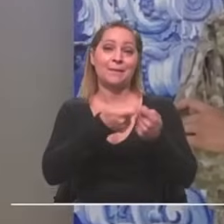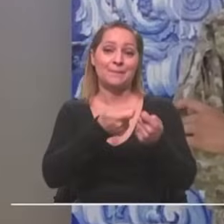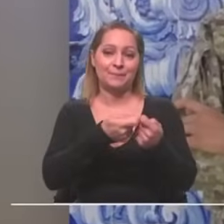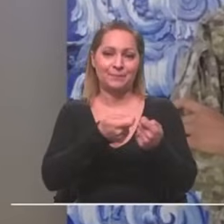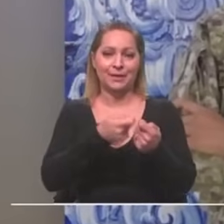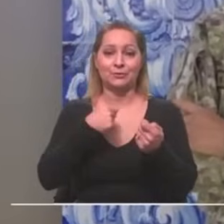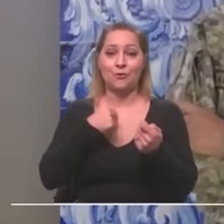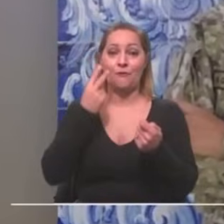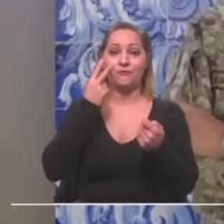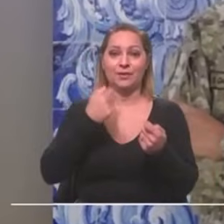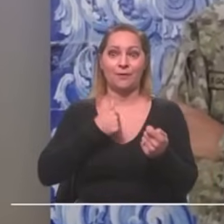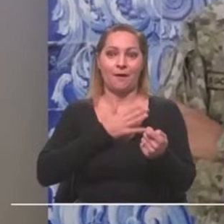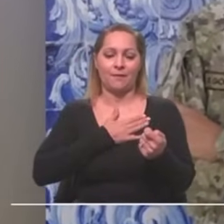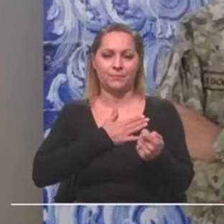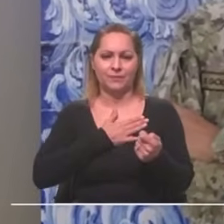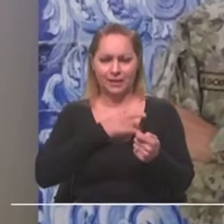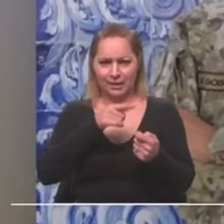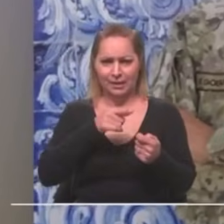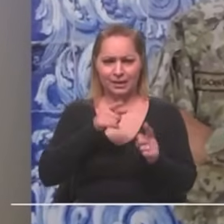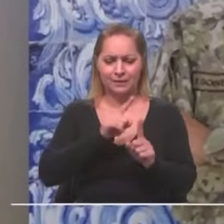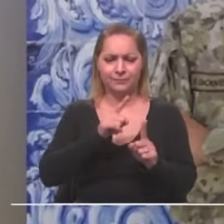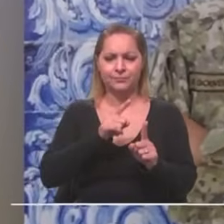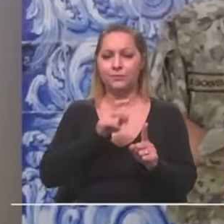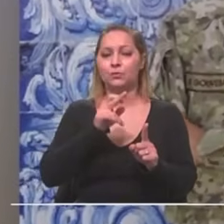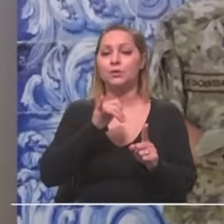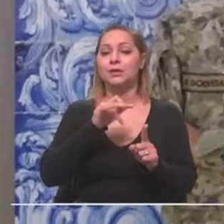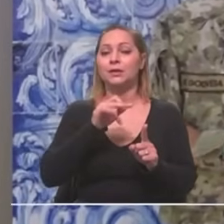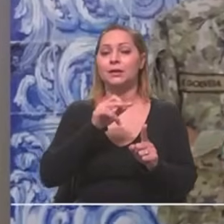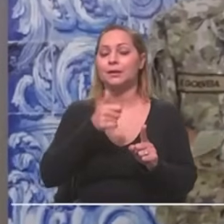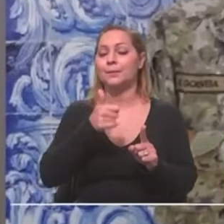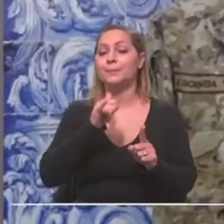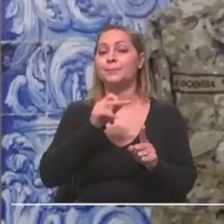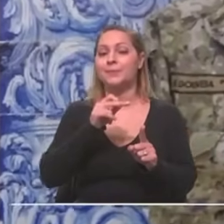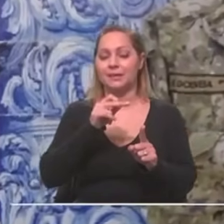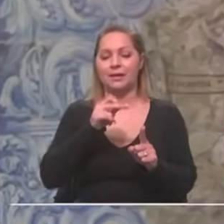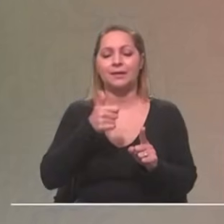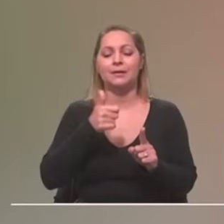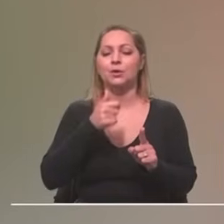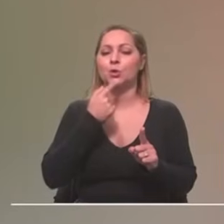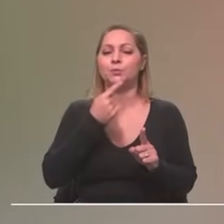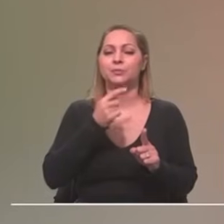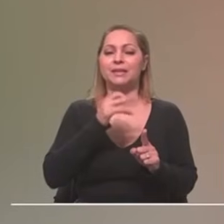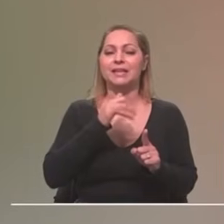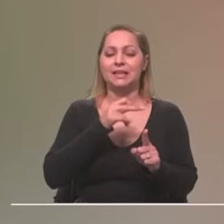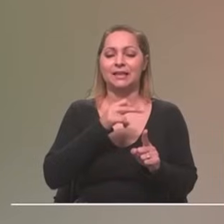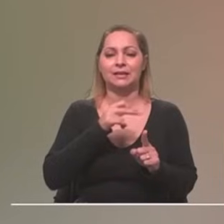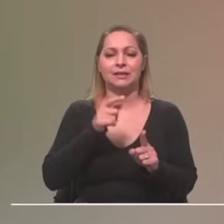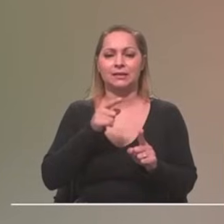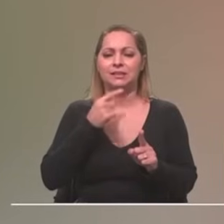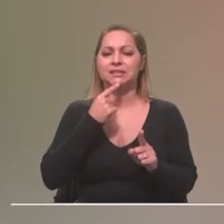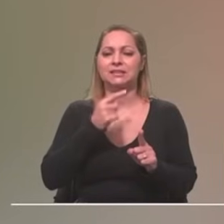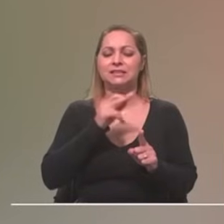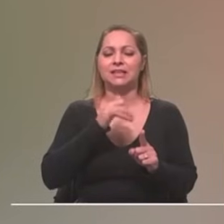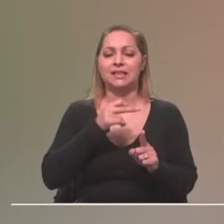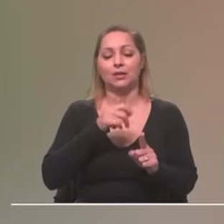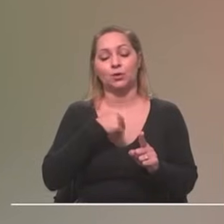daquilo que via. No Ebrantes? Não. No BIA? O BIA em Aveiro. Ah, o BIA, o RIA. O RIA era da... Mas você disse RIA ou disse